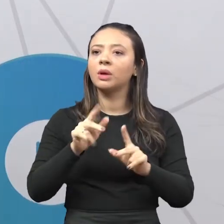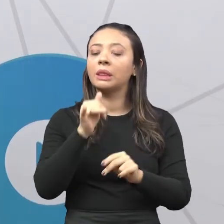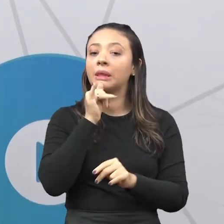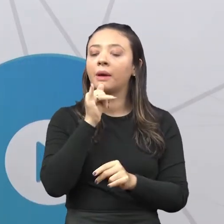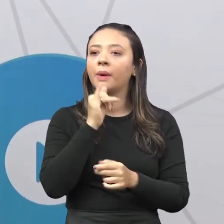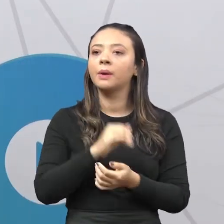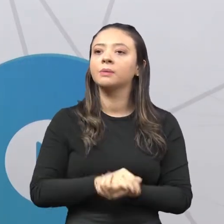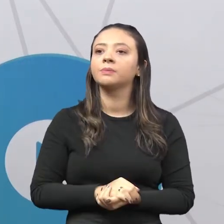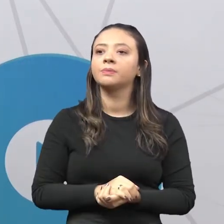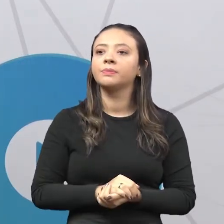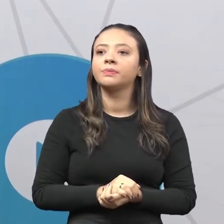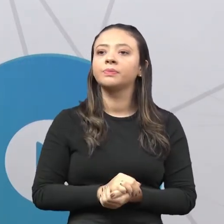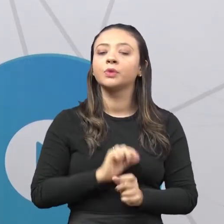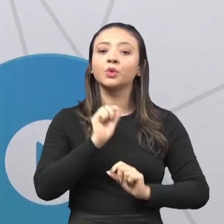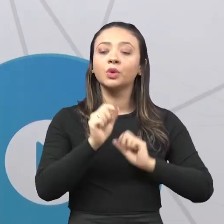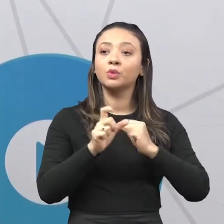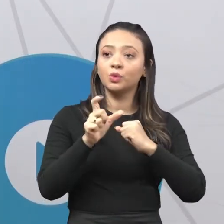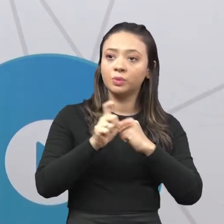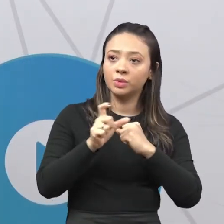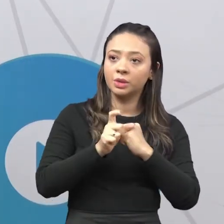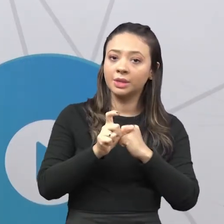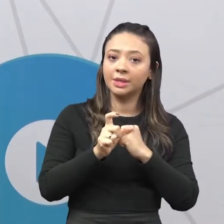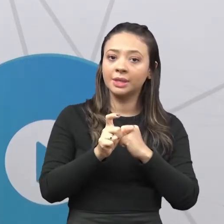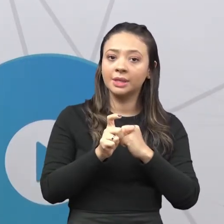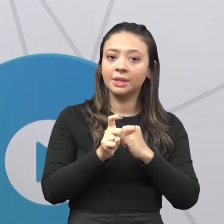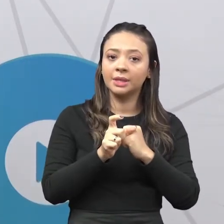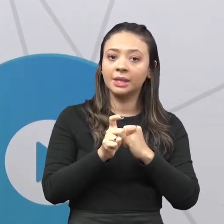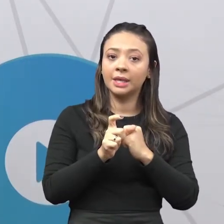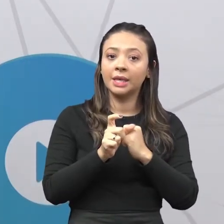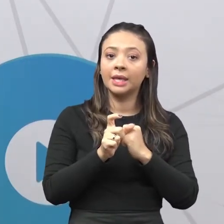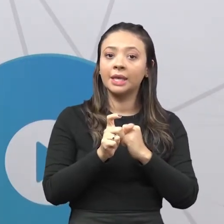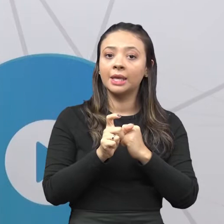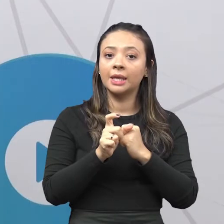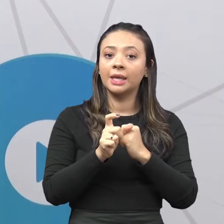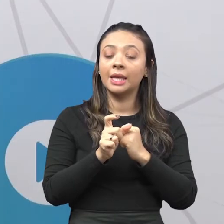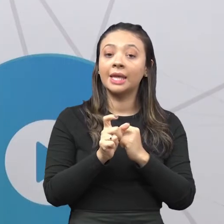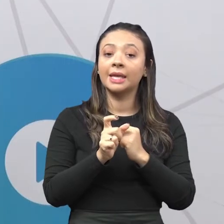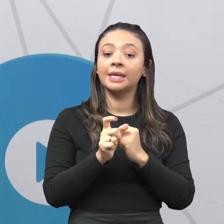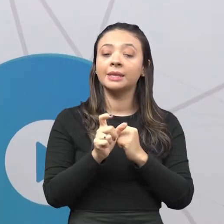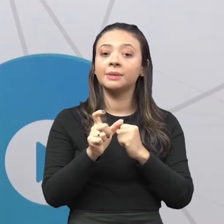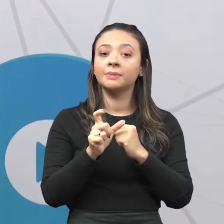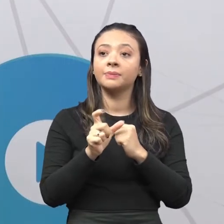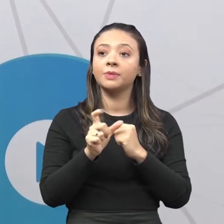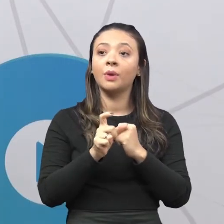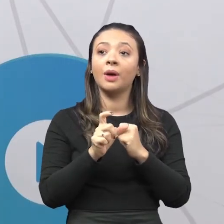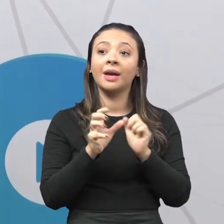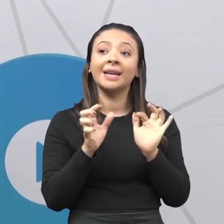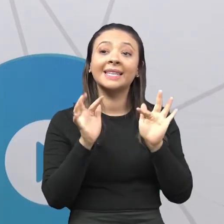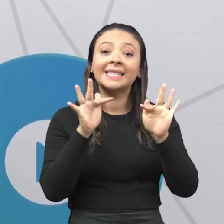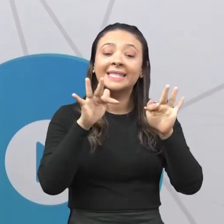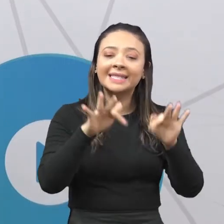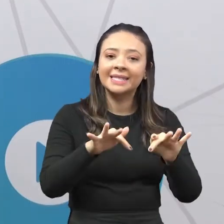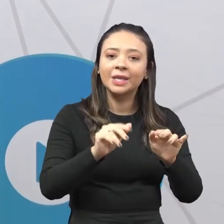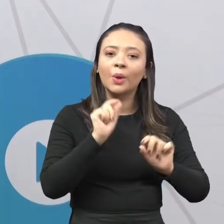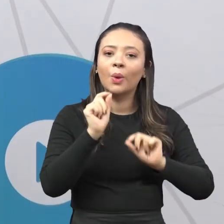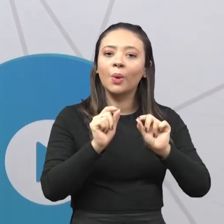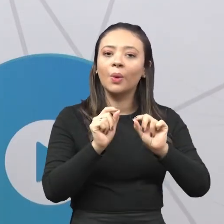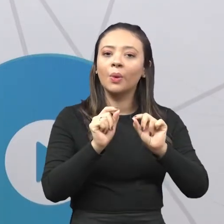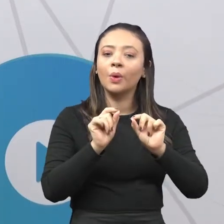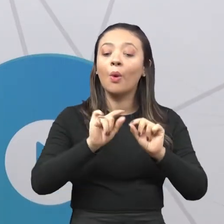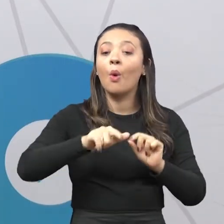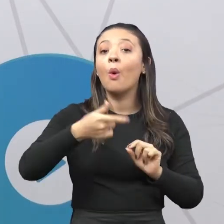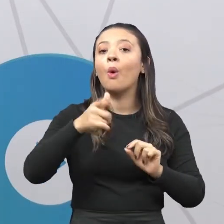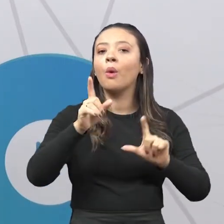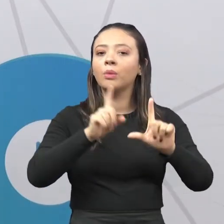as exceções? São aqueles substantivos que, ao invés de você colocar o S no final para fazer ele de plural, você vai colocar